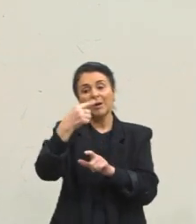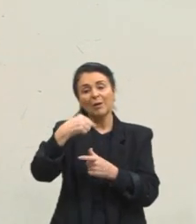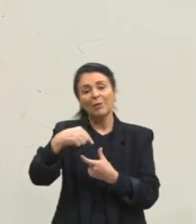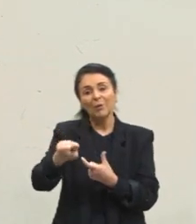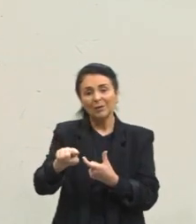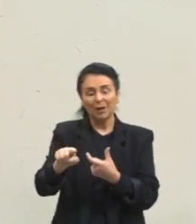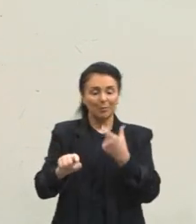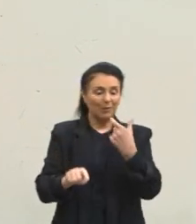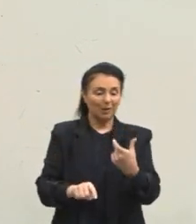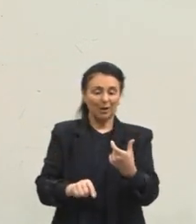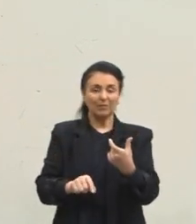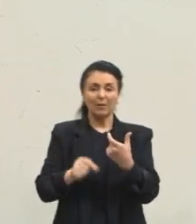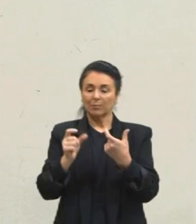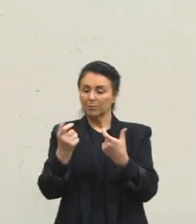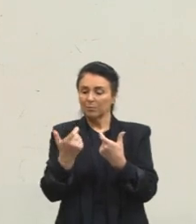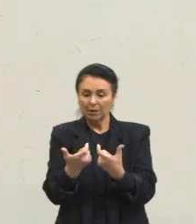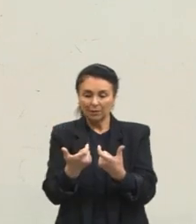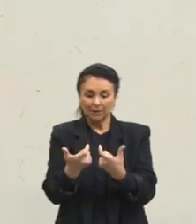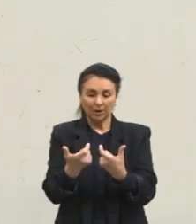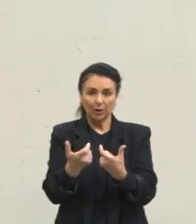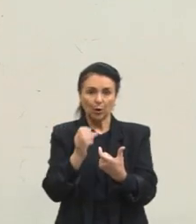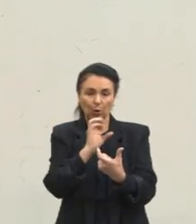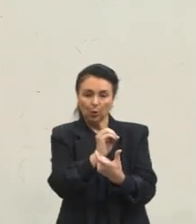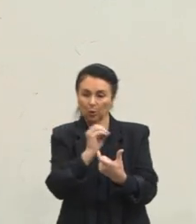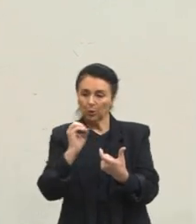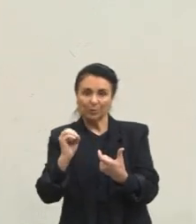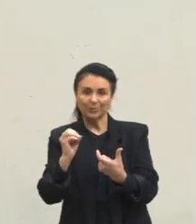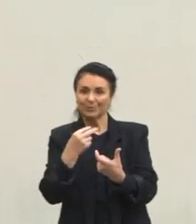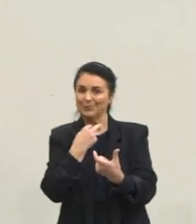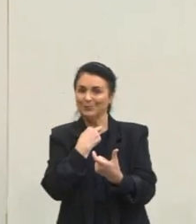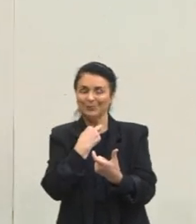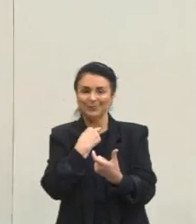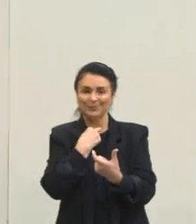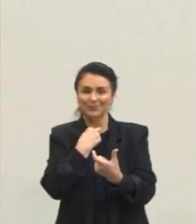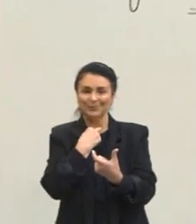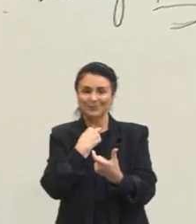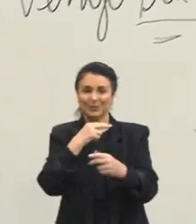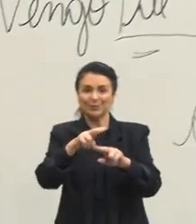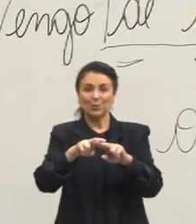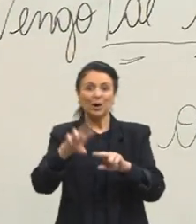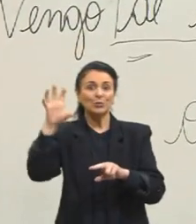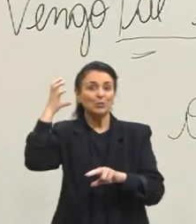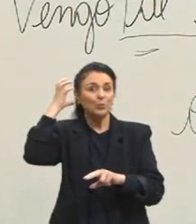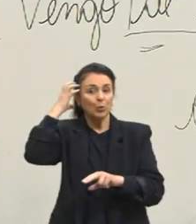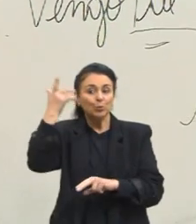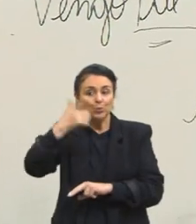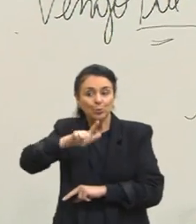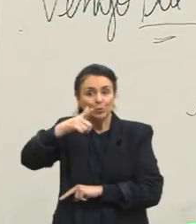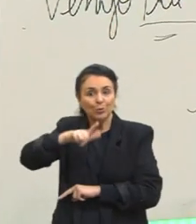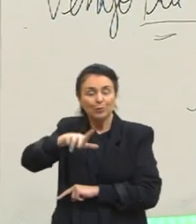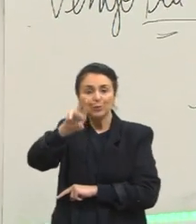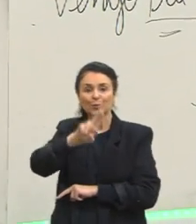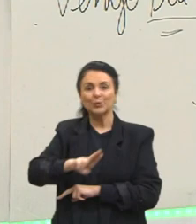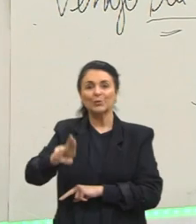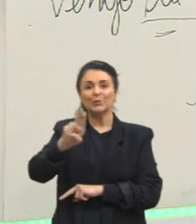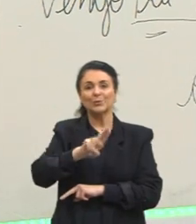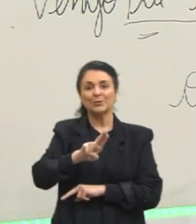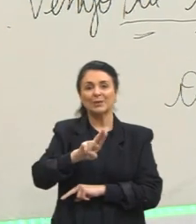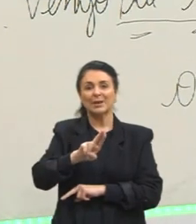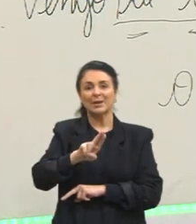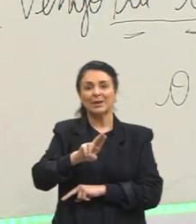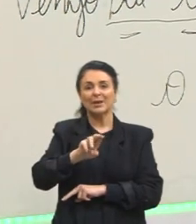Então para que o som não se repita eu uso